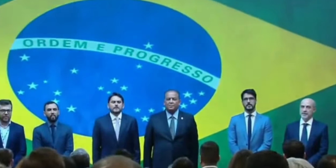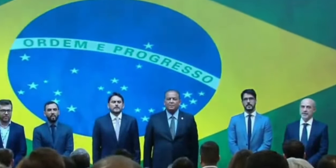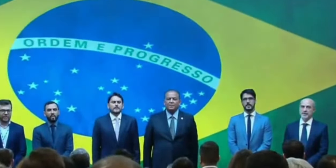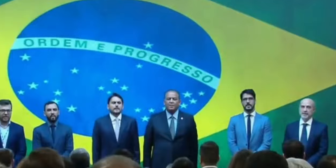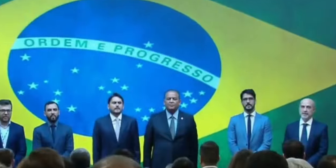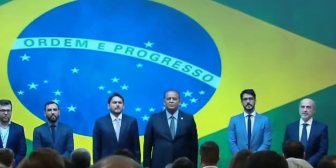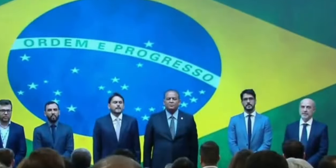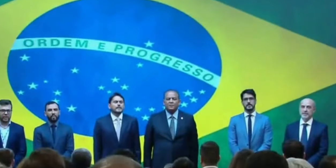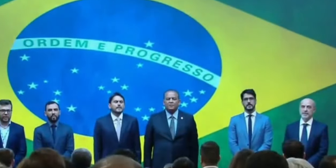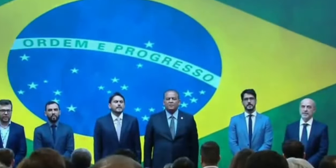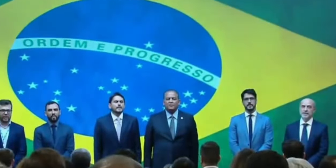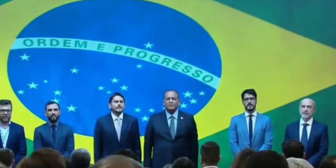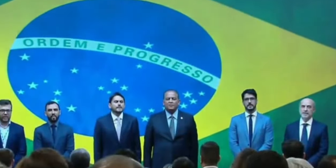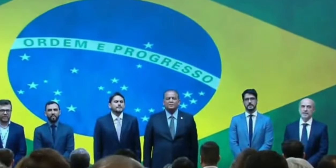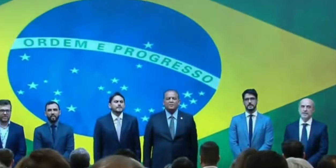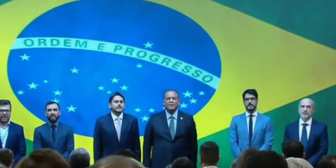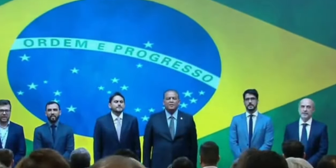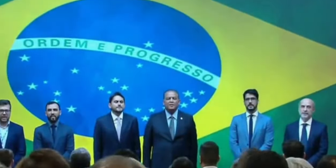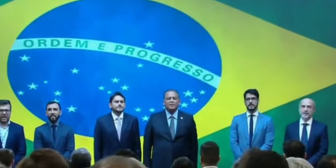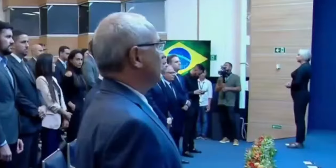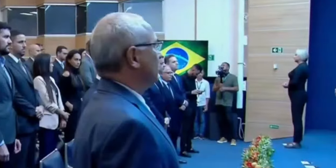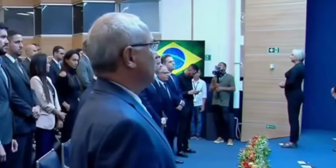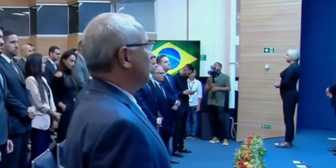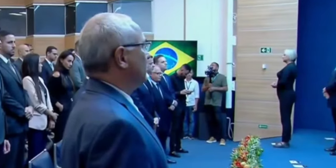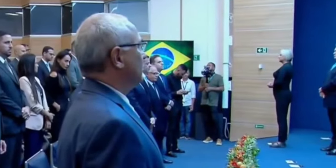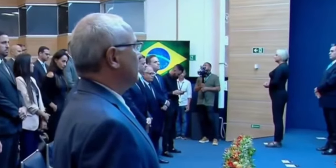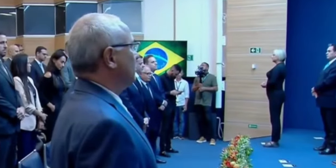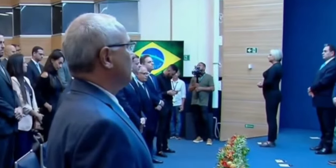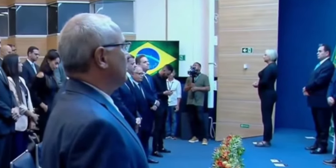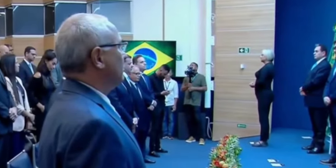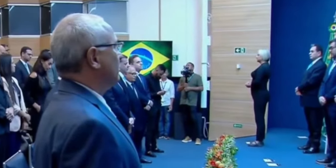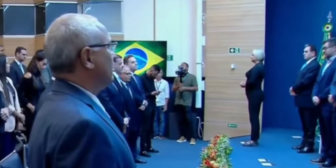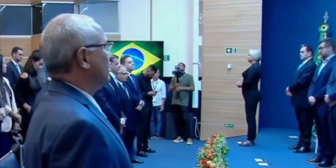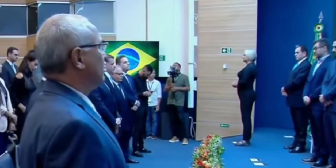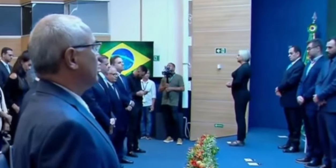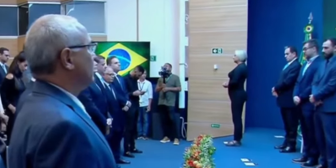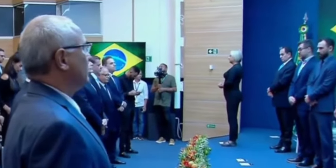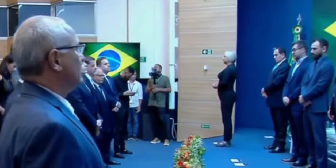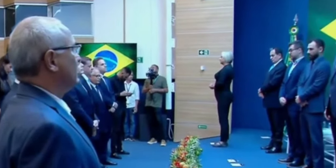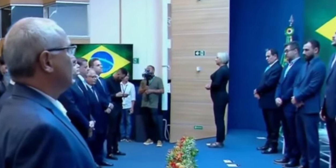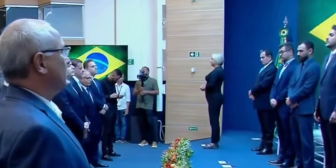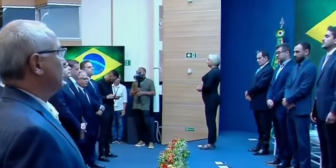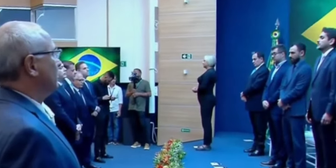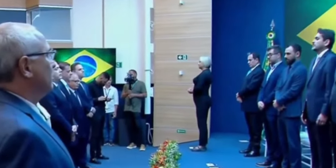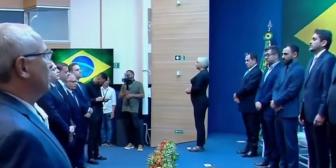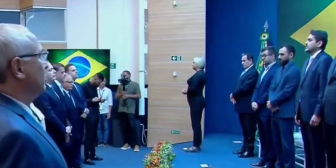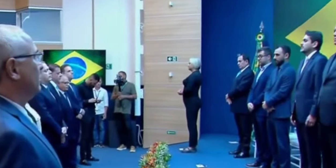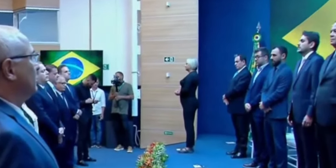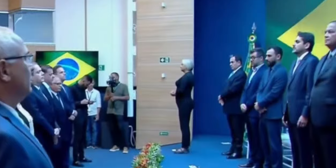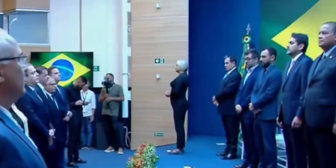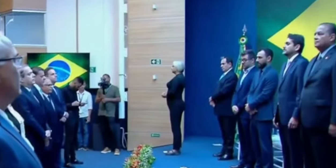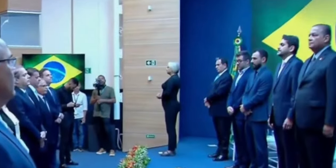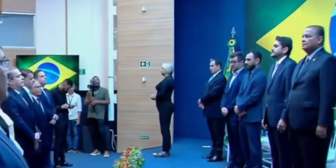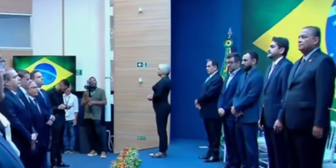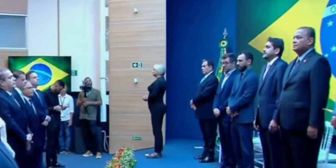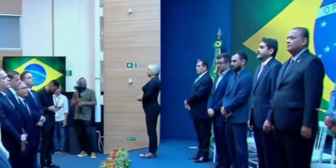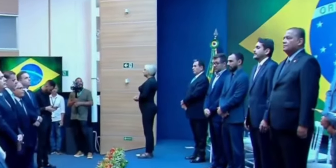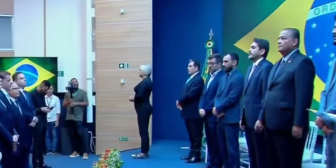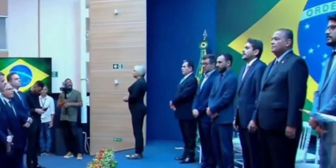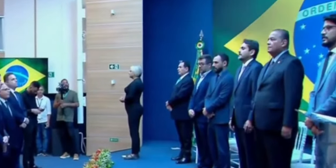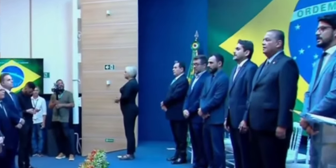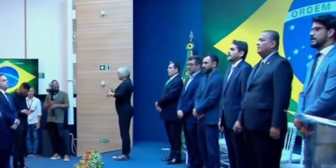pelo ministro das Comunicações, Juscelino Filho. O objetivo da TV 3.0 é revolucionar o